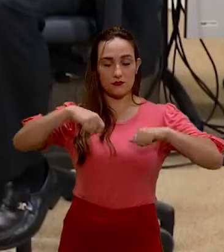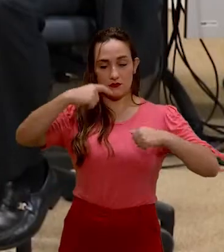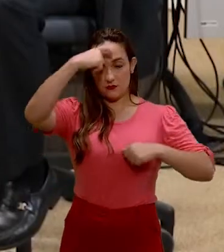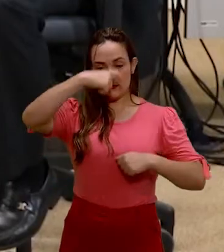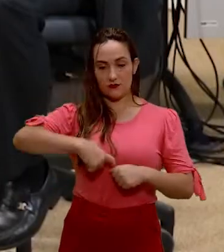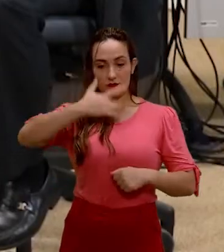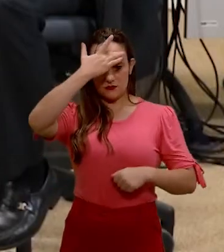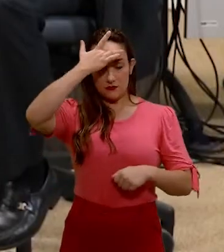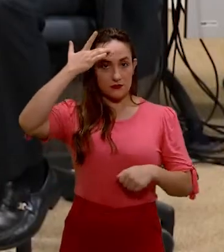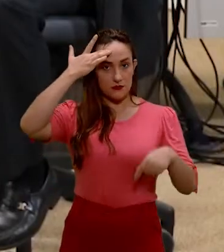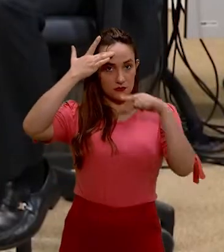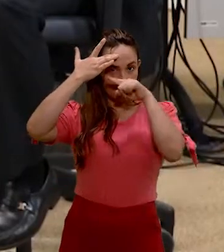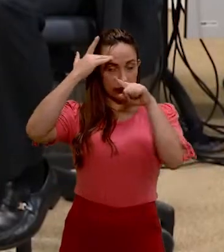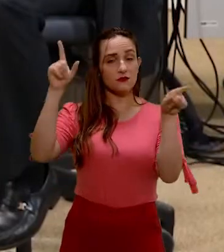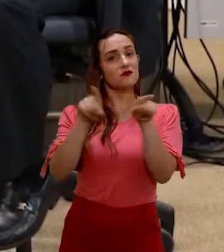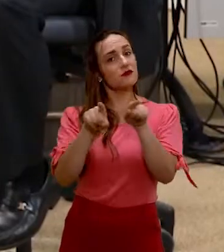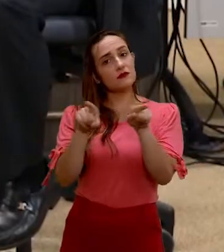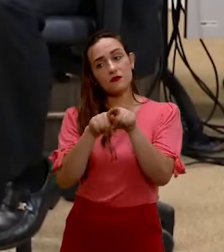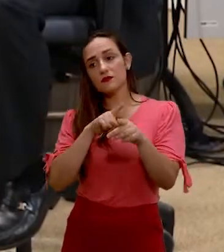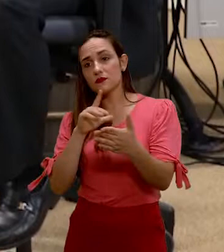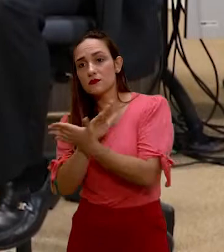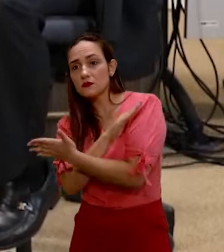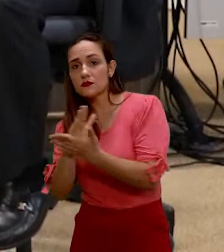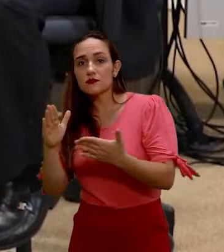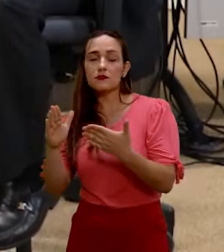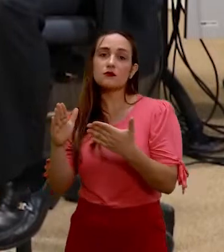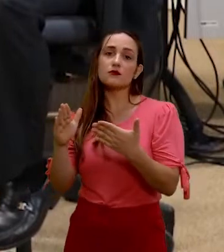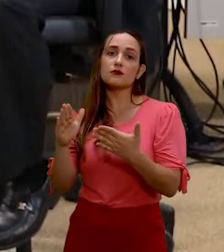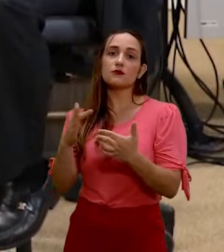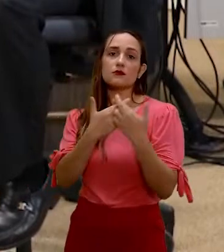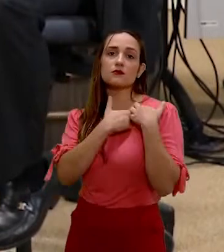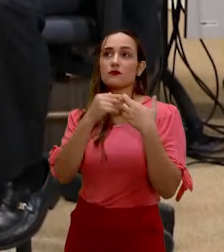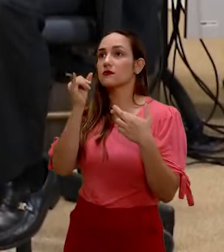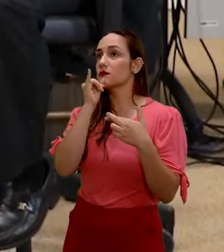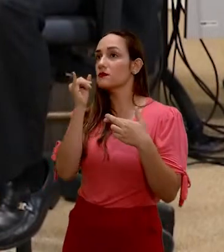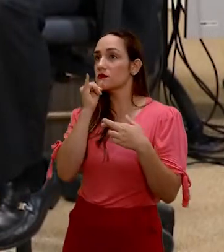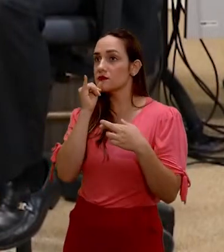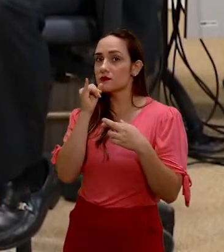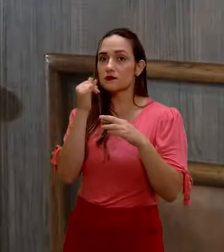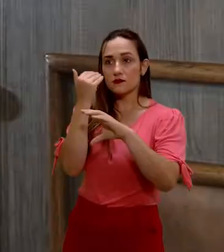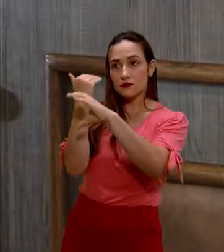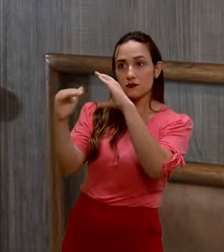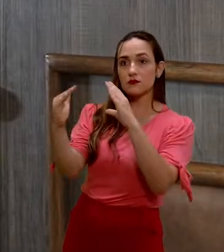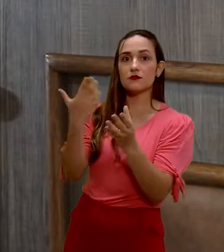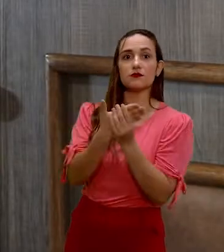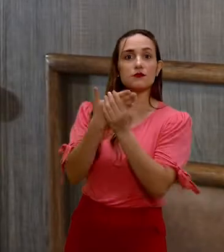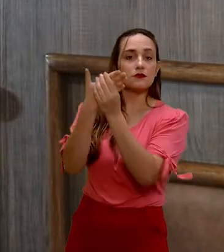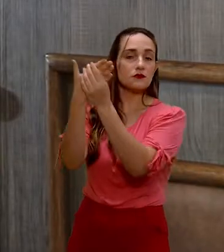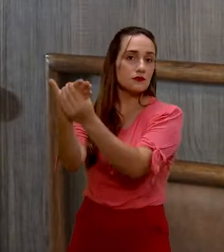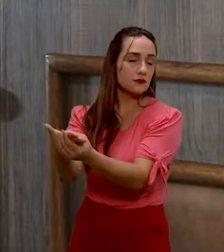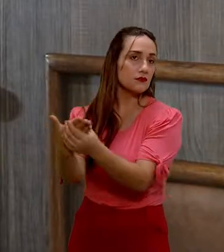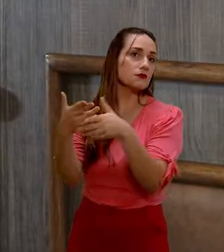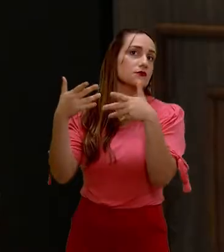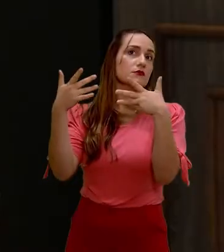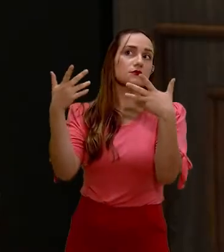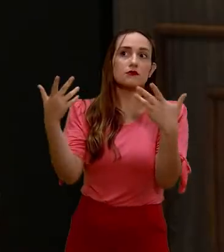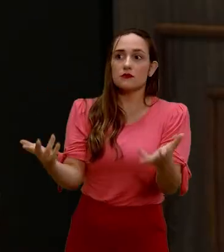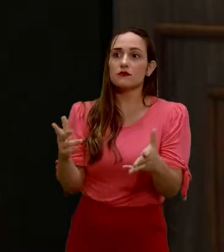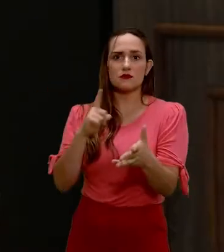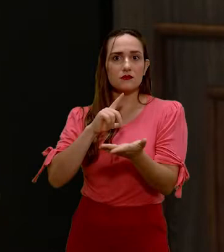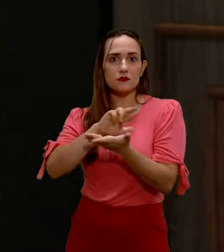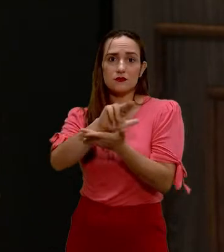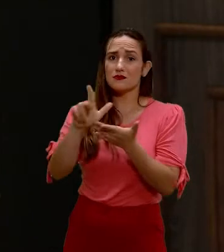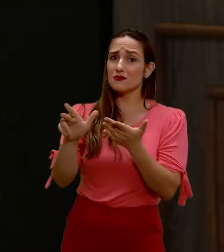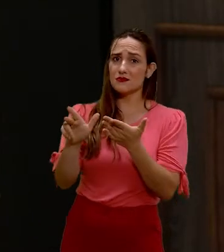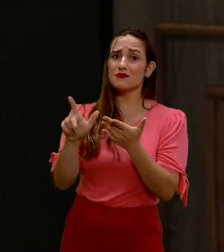do servidor, mas existem funções como produção de documentos, encaminhamento de processo, que responde